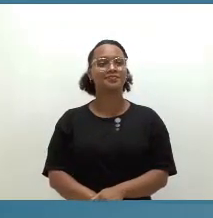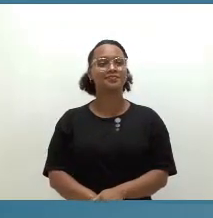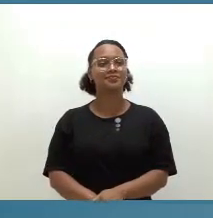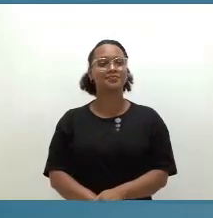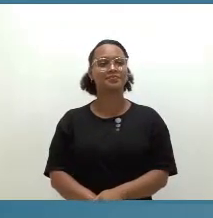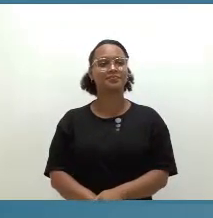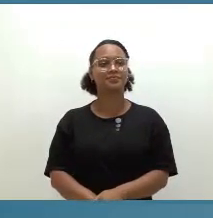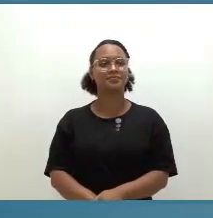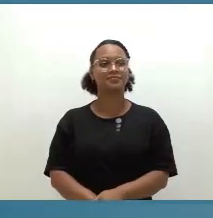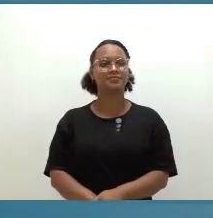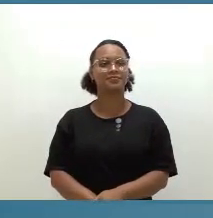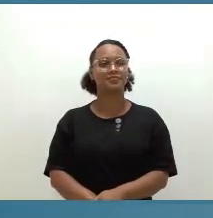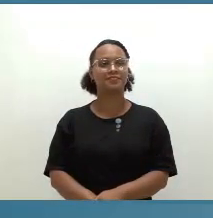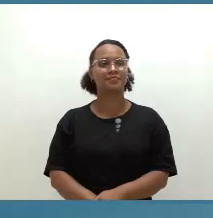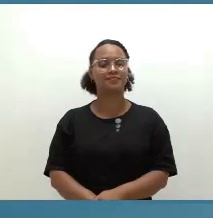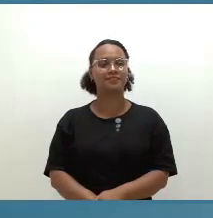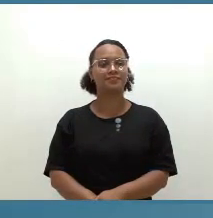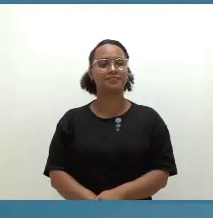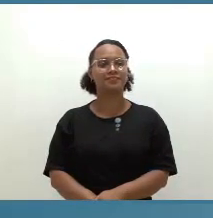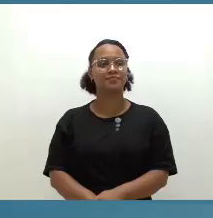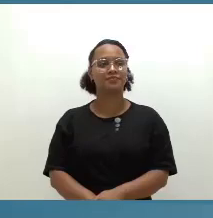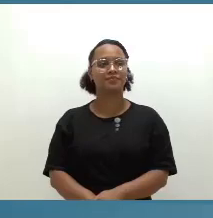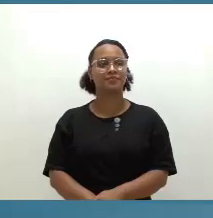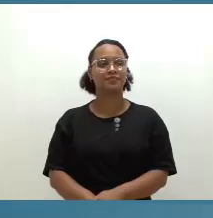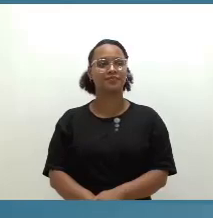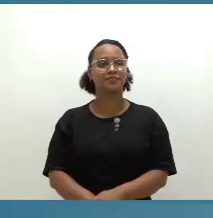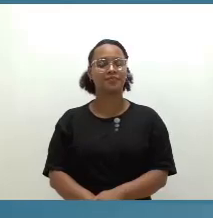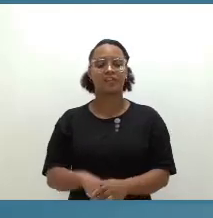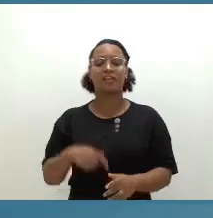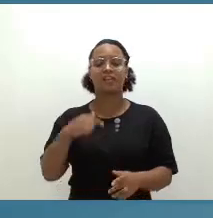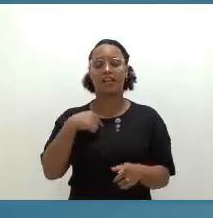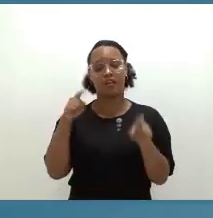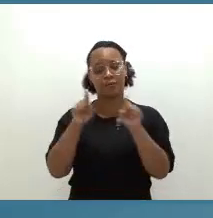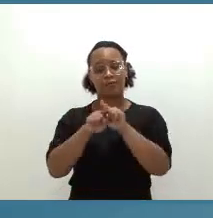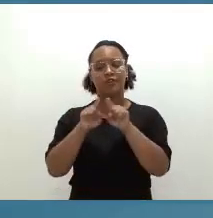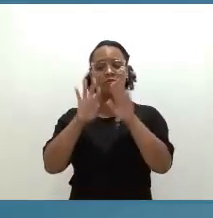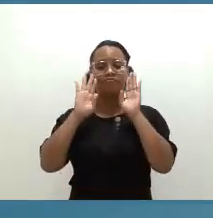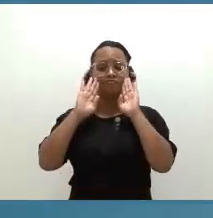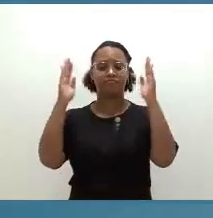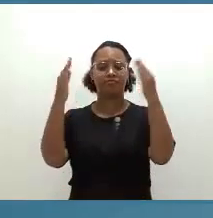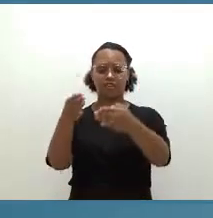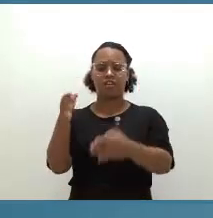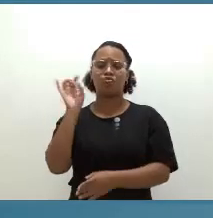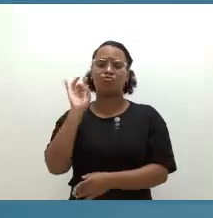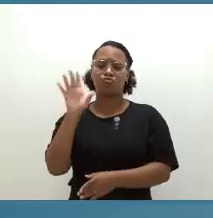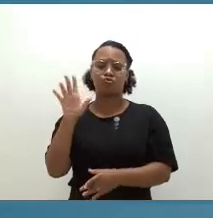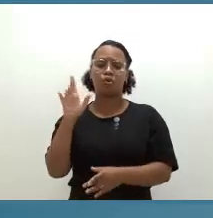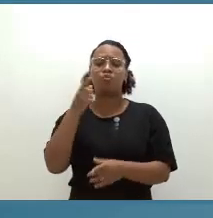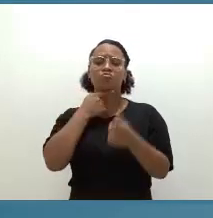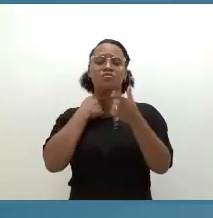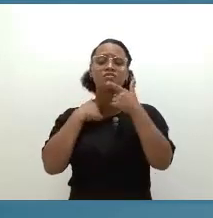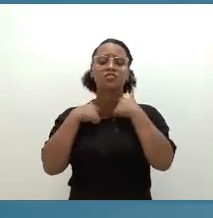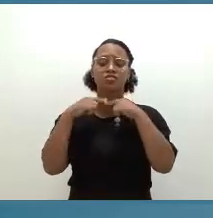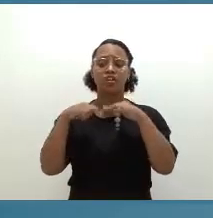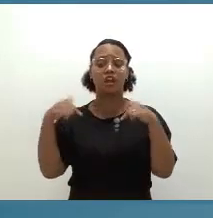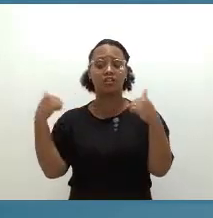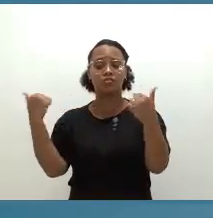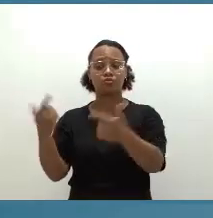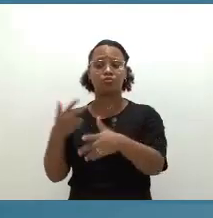É como desembargador Leonardo. Não sei, meu objetivo é só para desejar os aclamados,